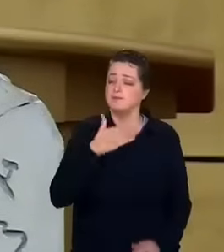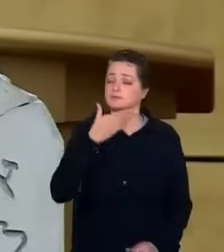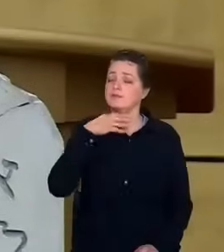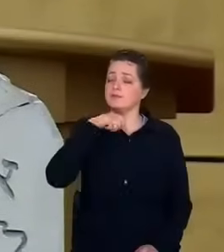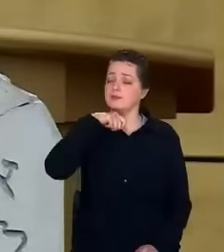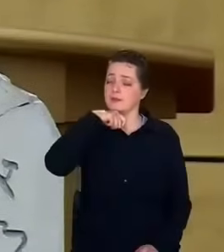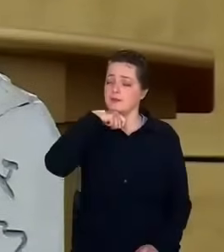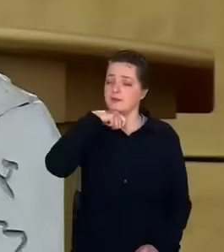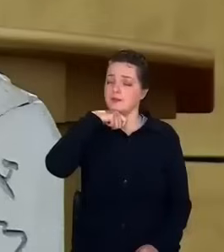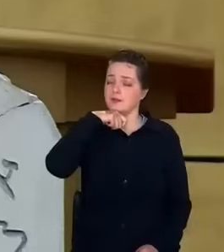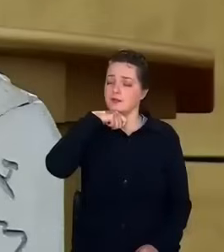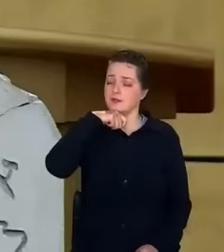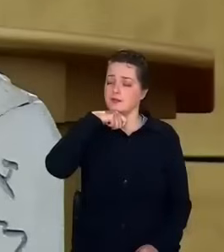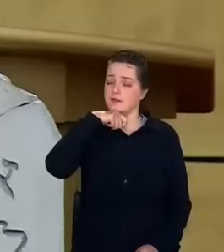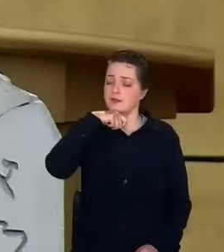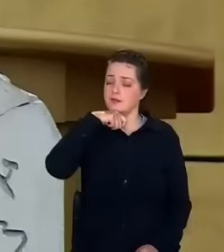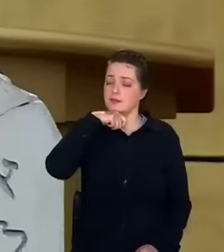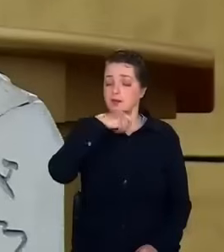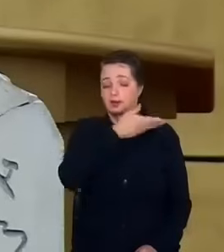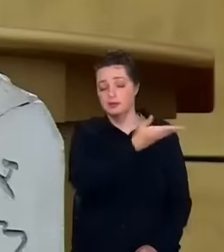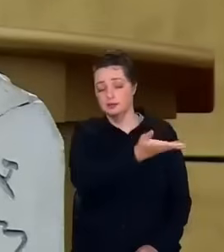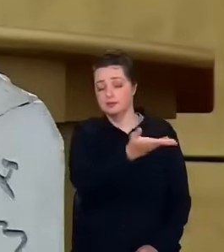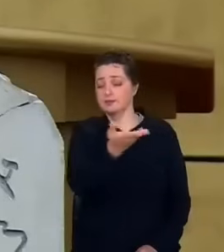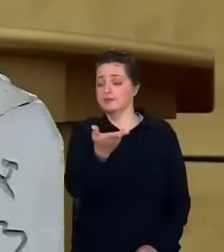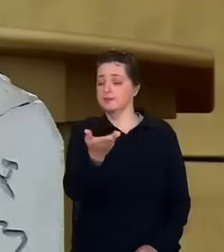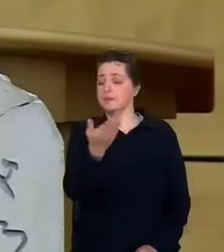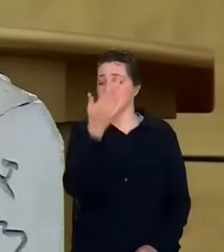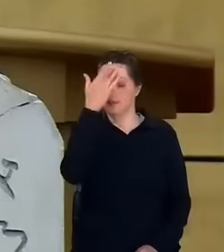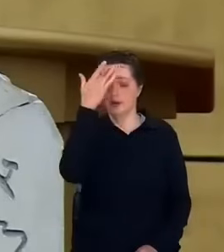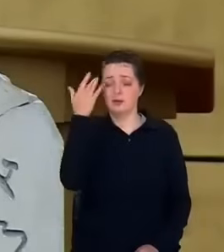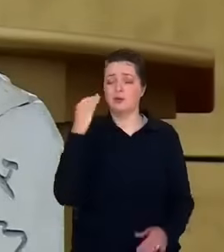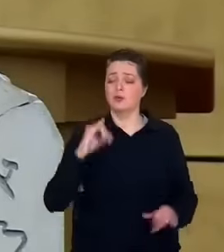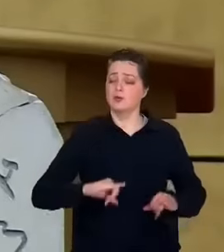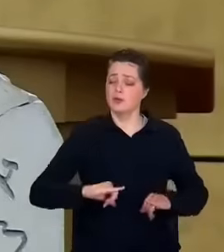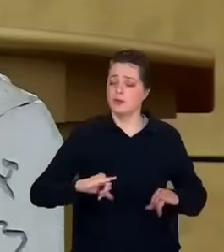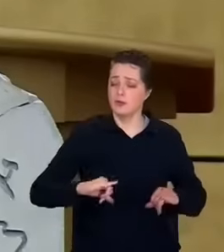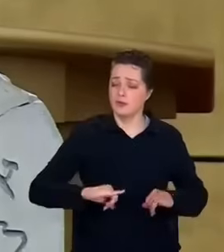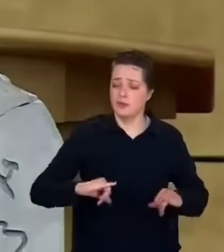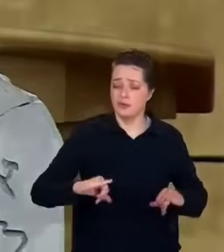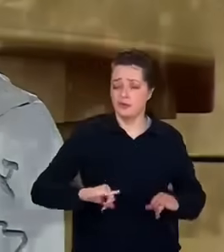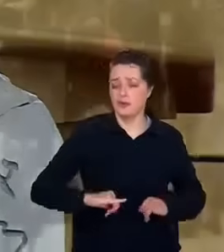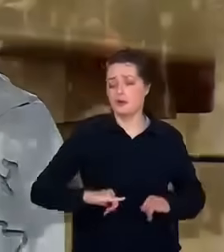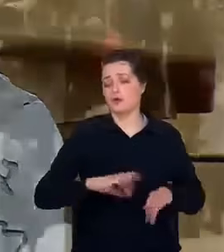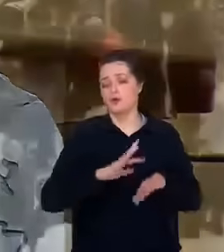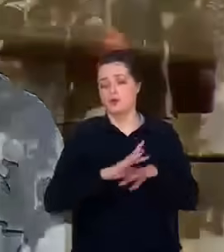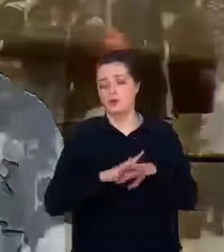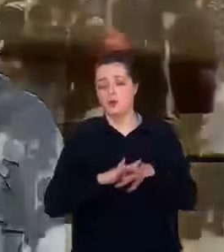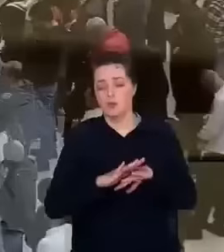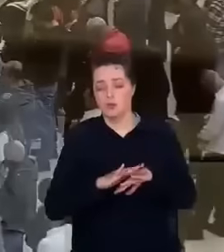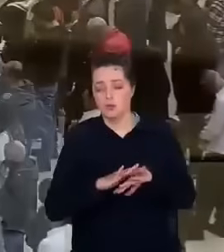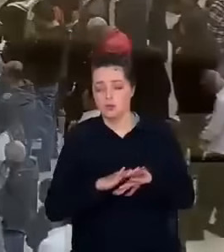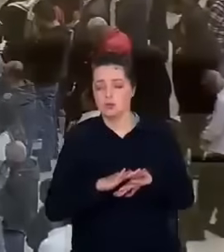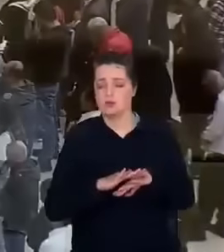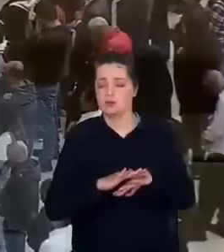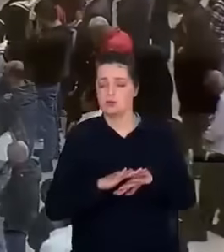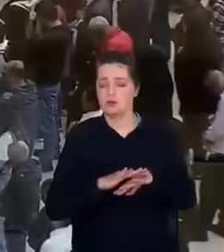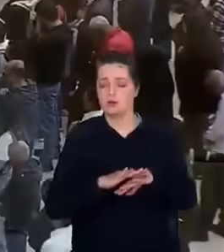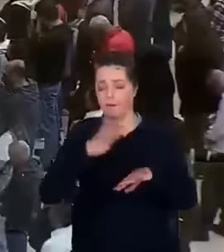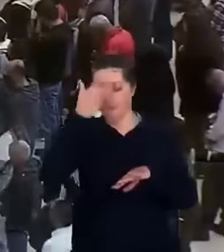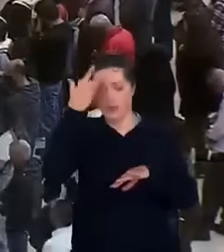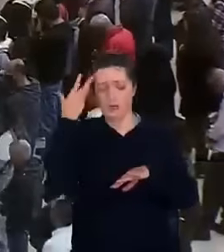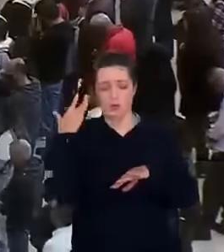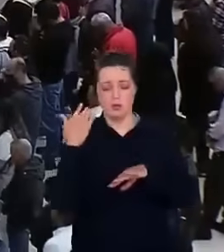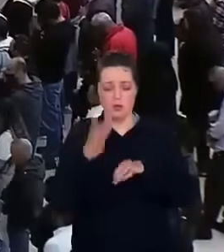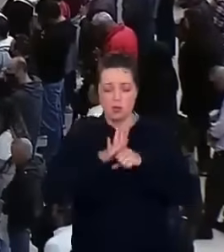eis aí os sofridos, os doentes, os enfermos, os